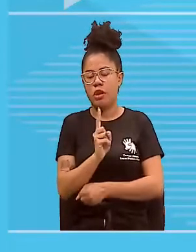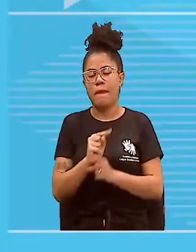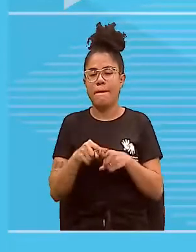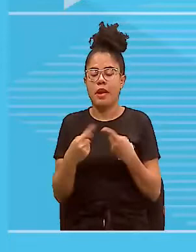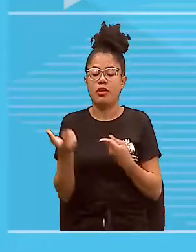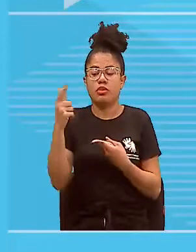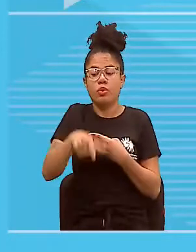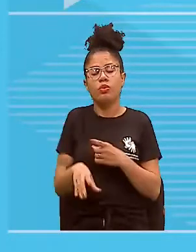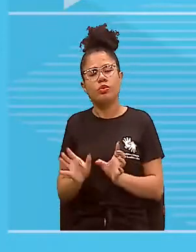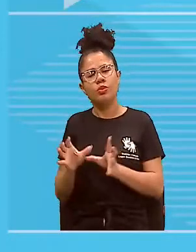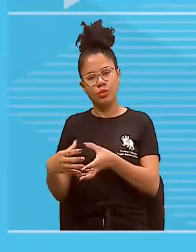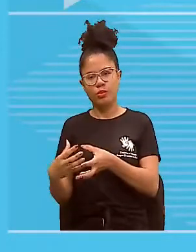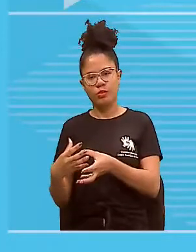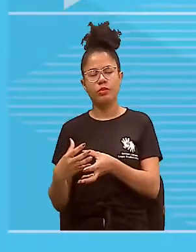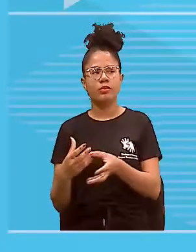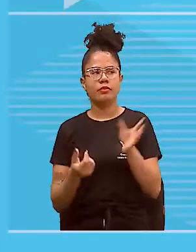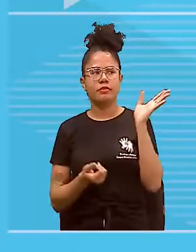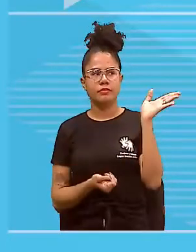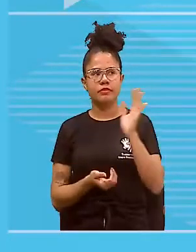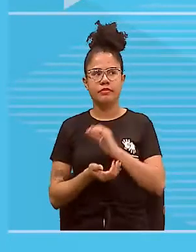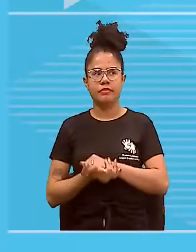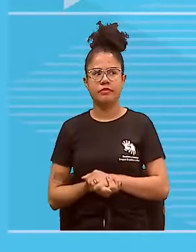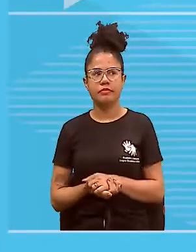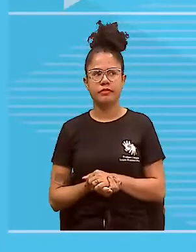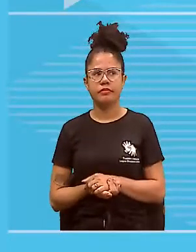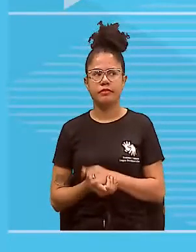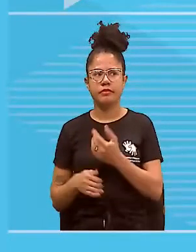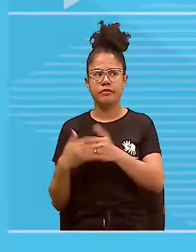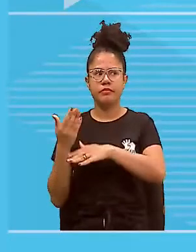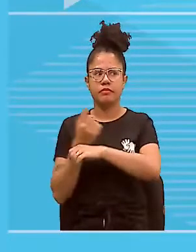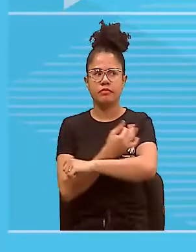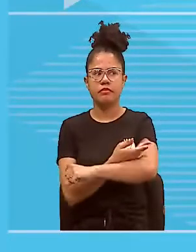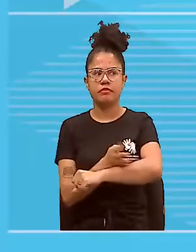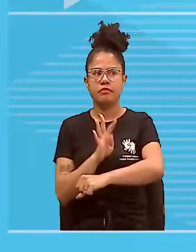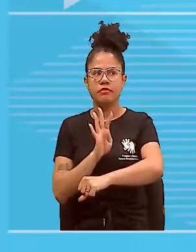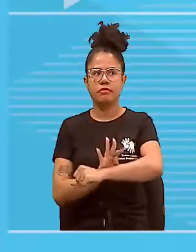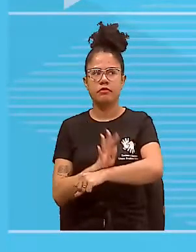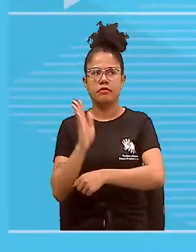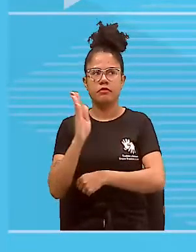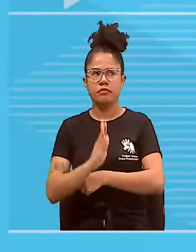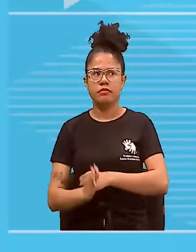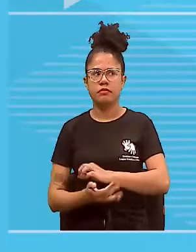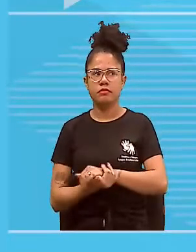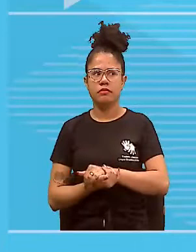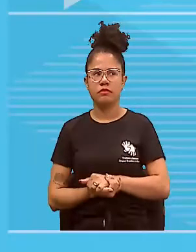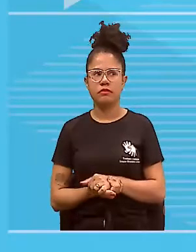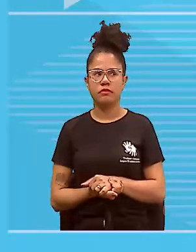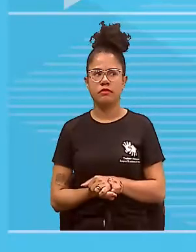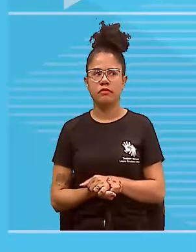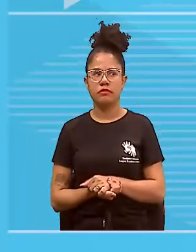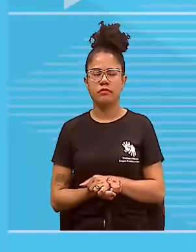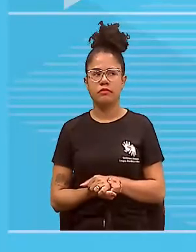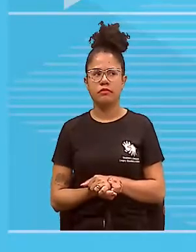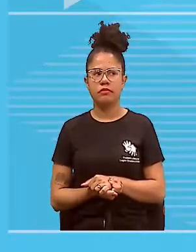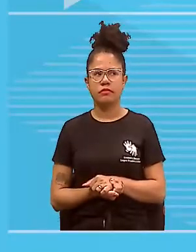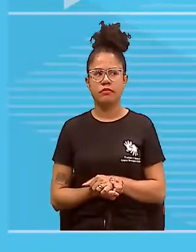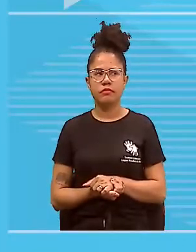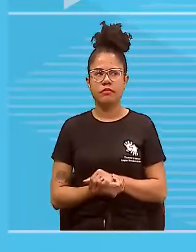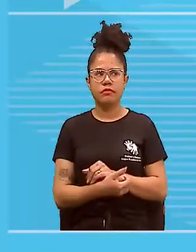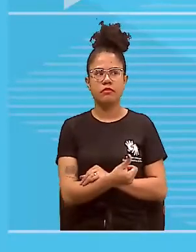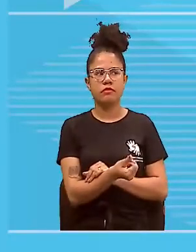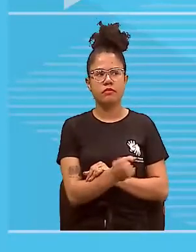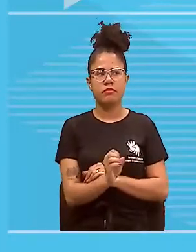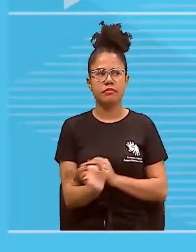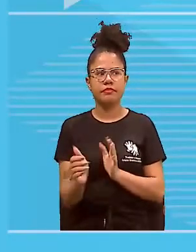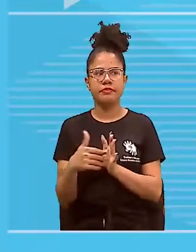aí você tá vendo a taxa de urbanização brasileira década de 60 para 70 Olha